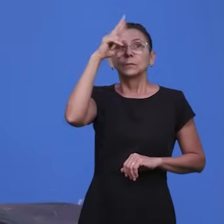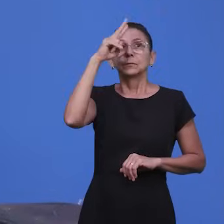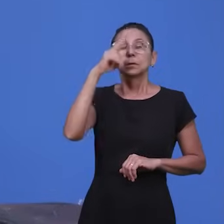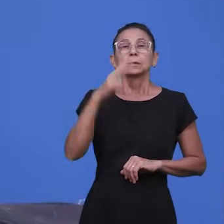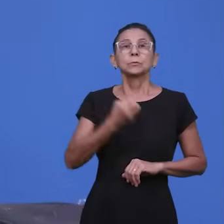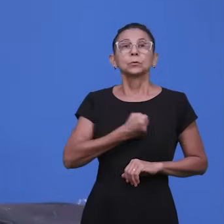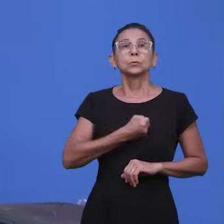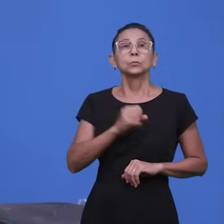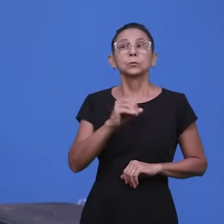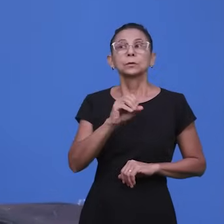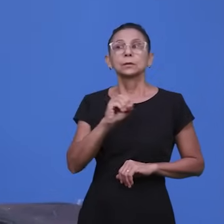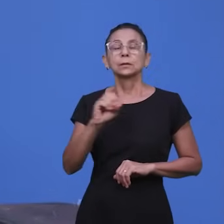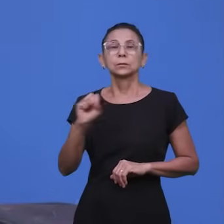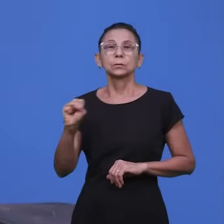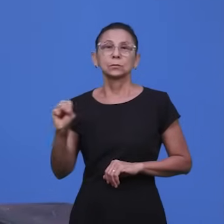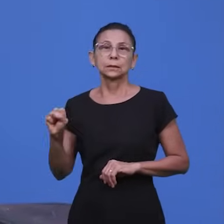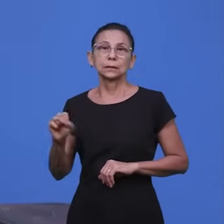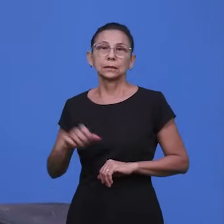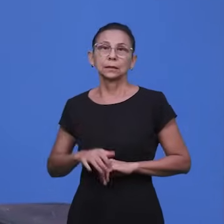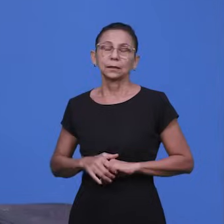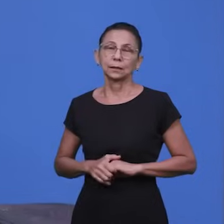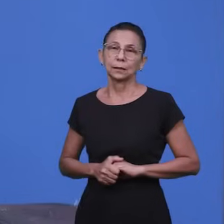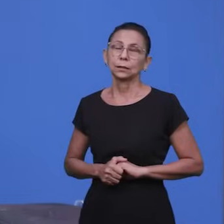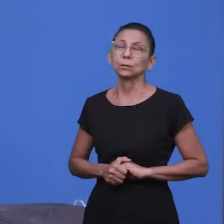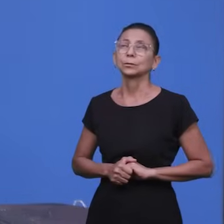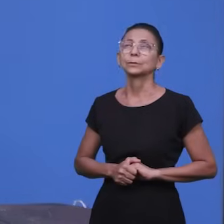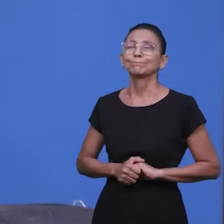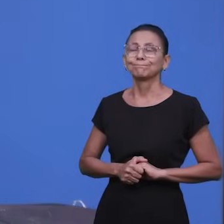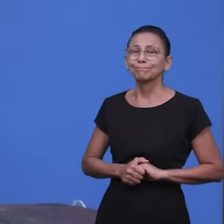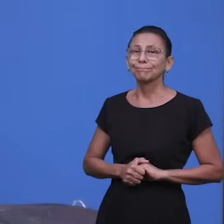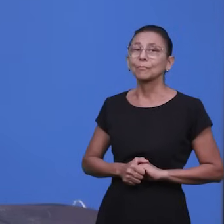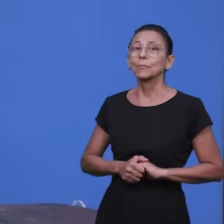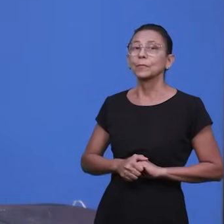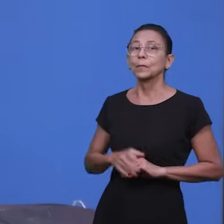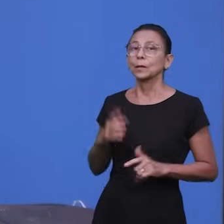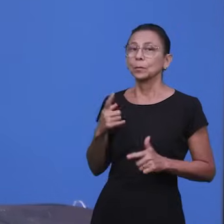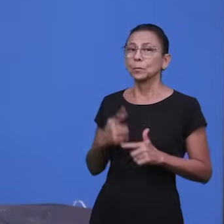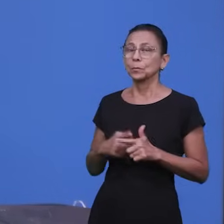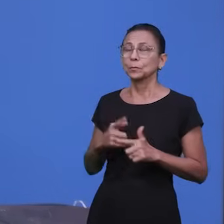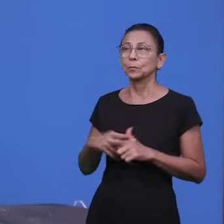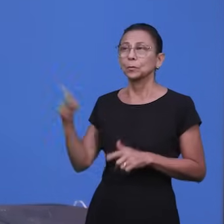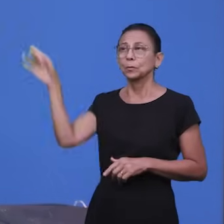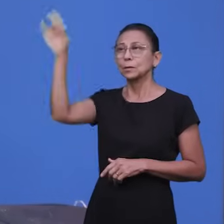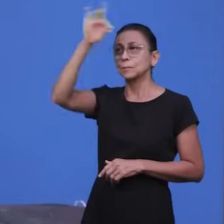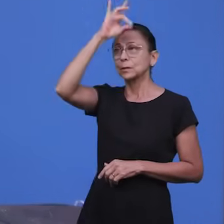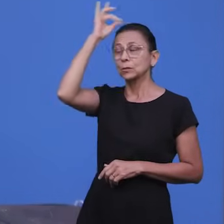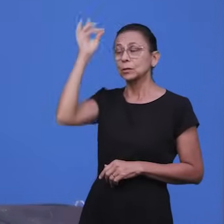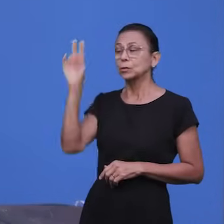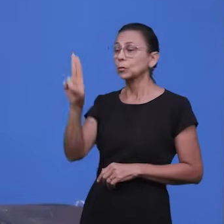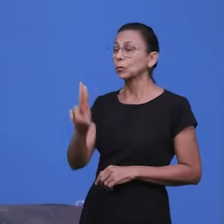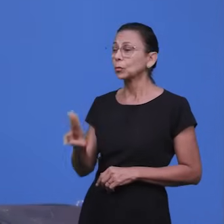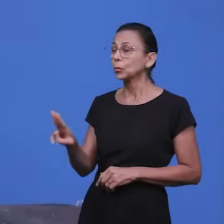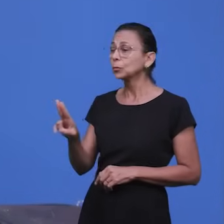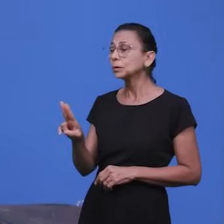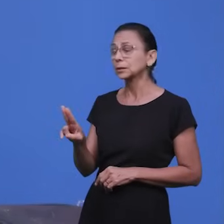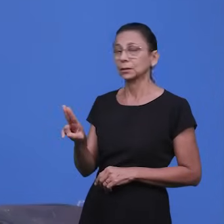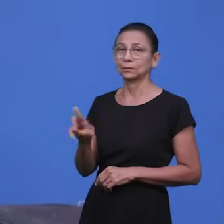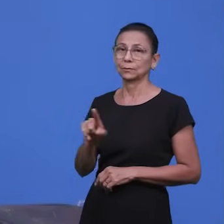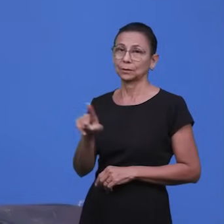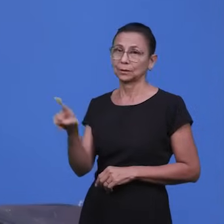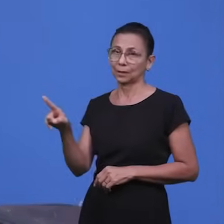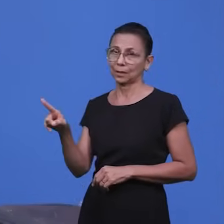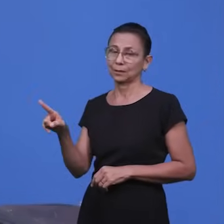telefone. Do outro lado tem uma voz do Espírito para nos consolar, para